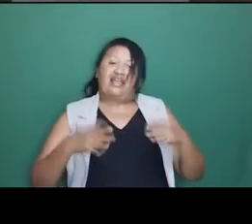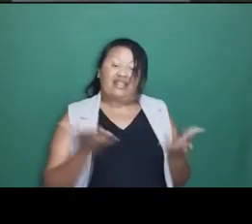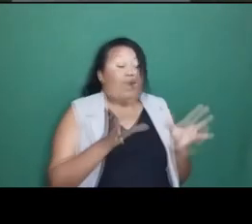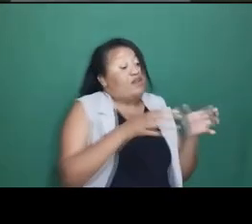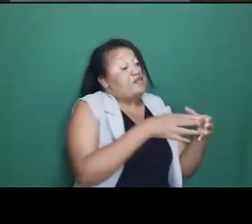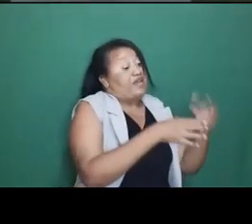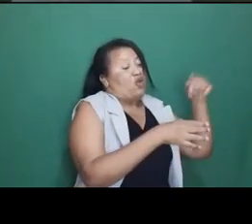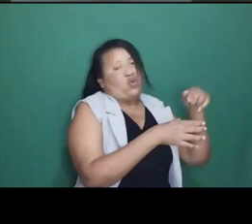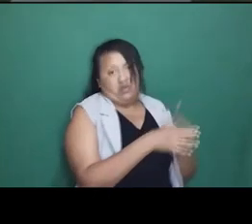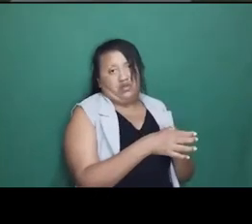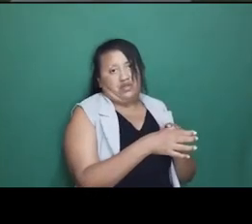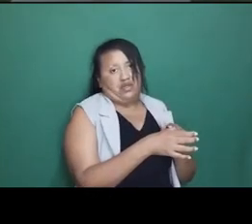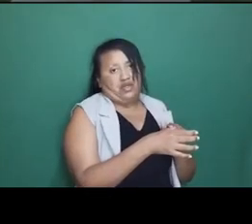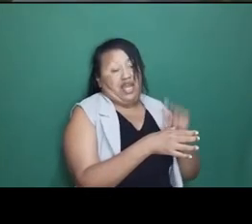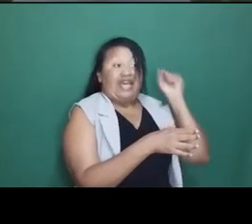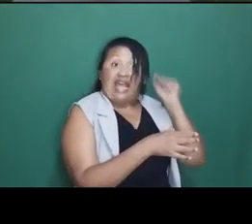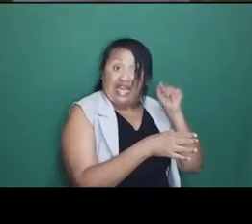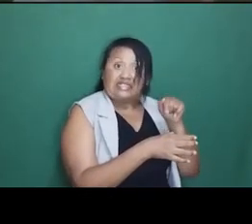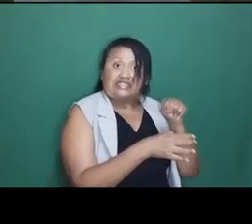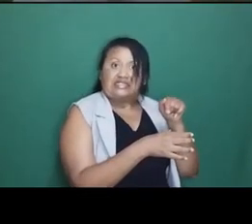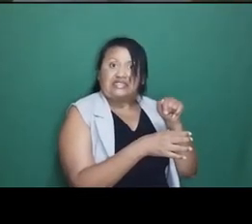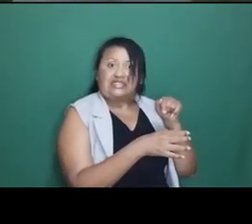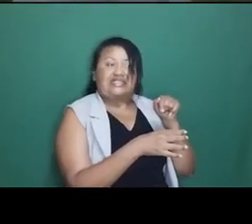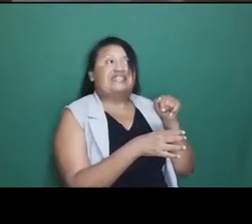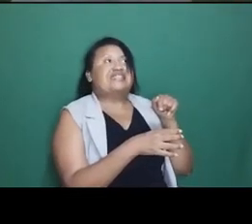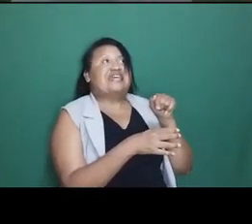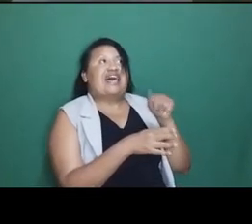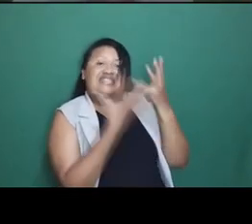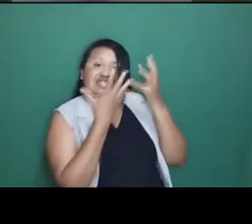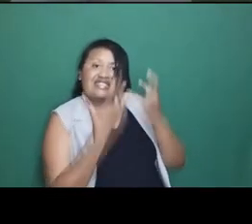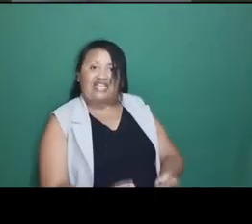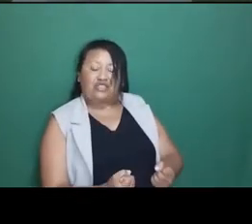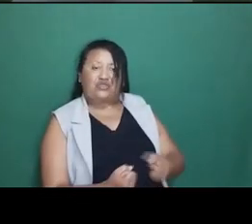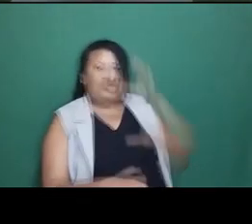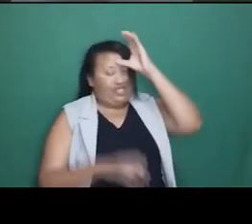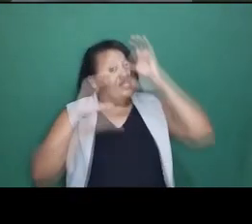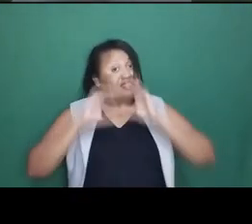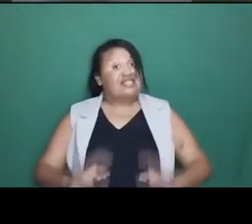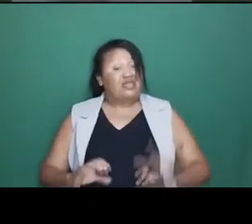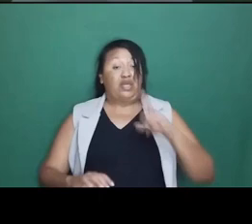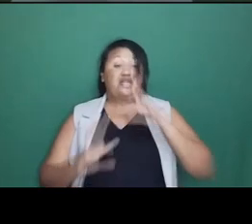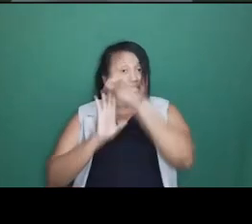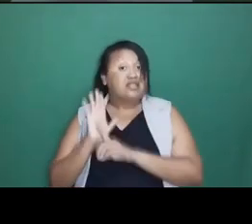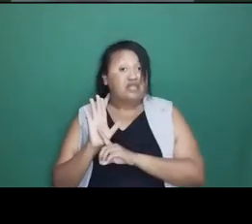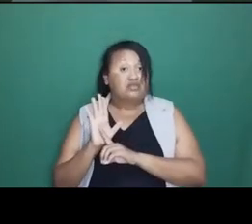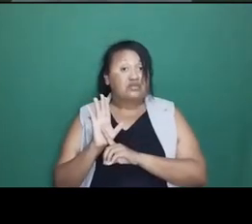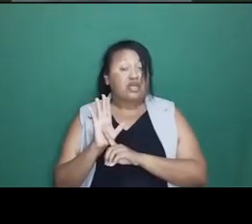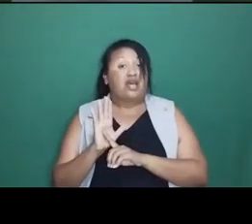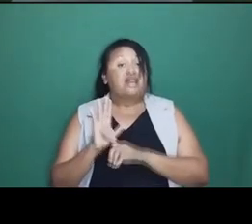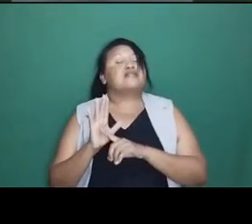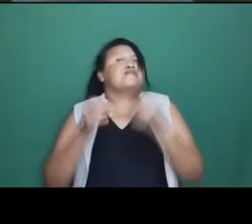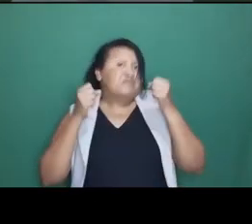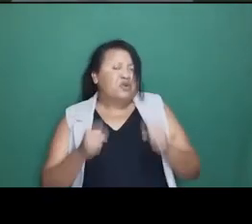grupo é era eles que era considerado cidadão que tinham direitos né que